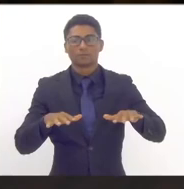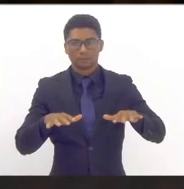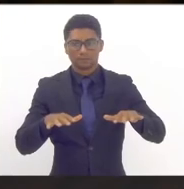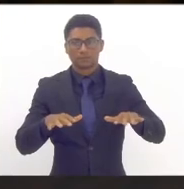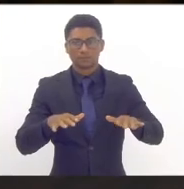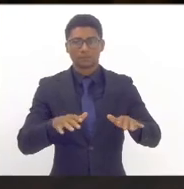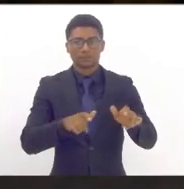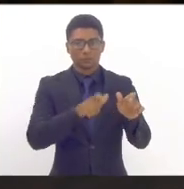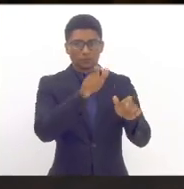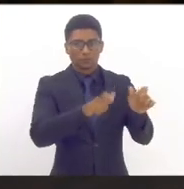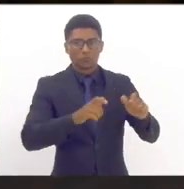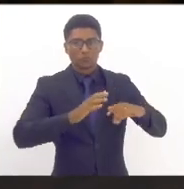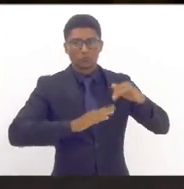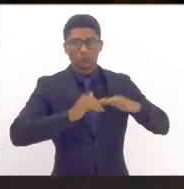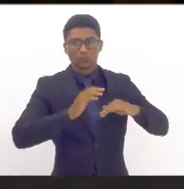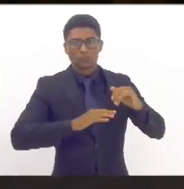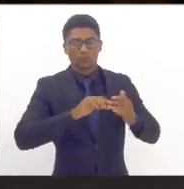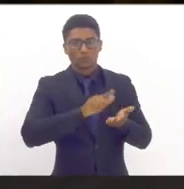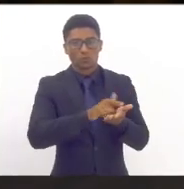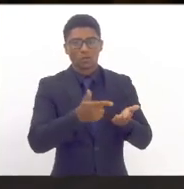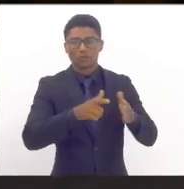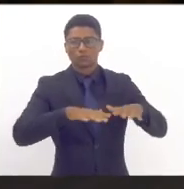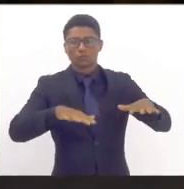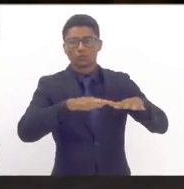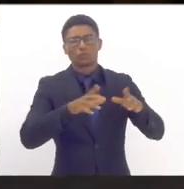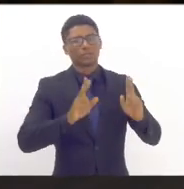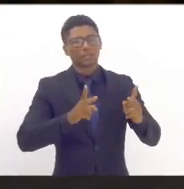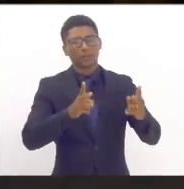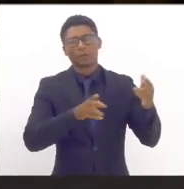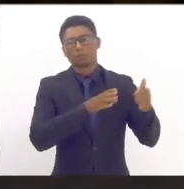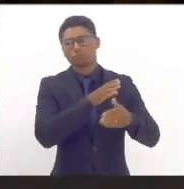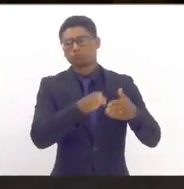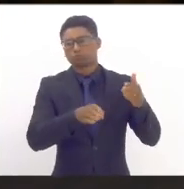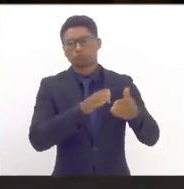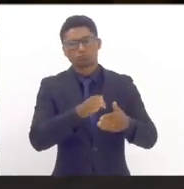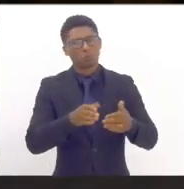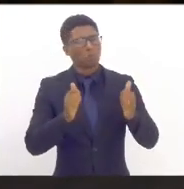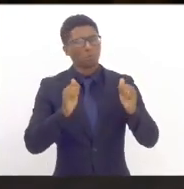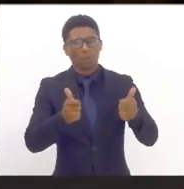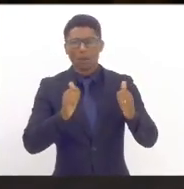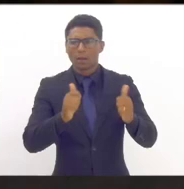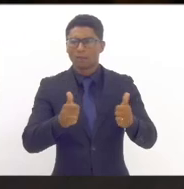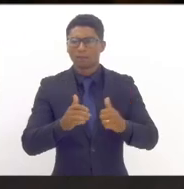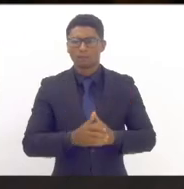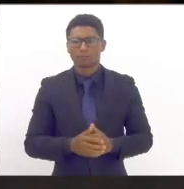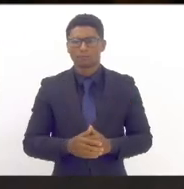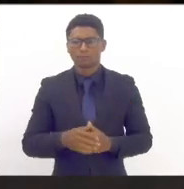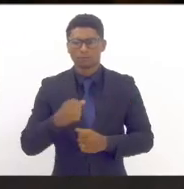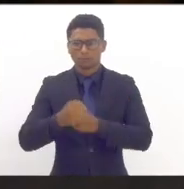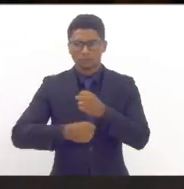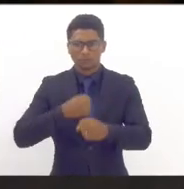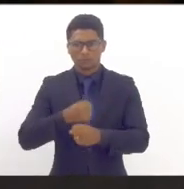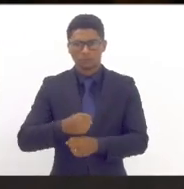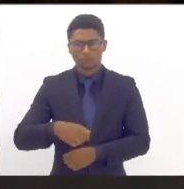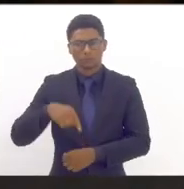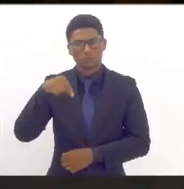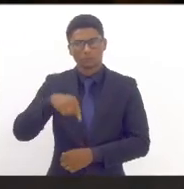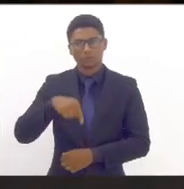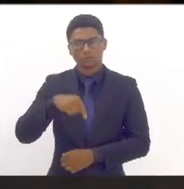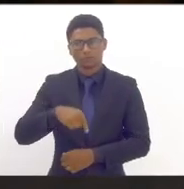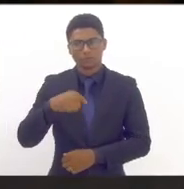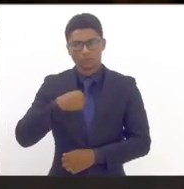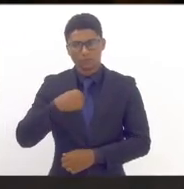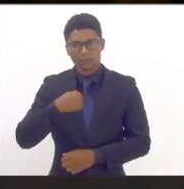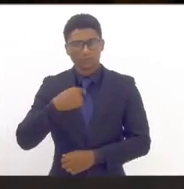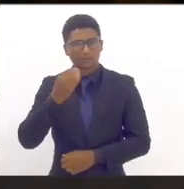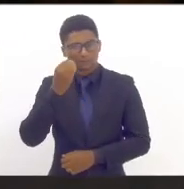os jornalistas tão bem. Falo por mim e sei que falo por todos os colegas. Nesse ano eu fiz muitos exercícios para escrever sobre o